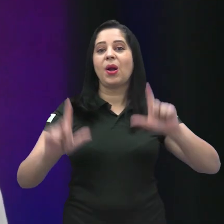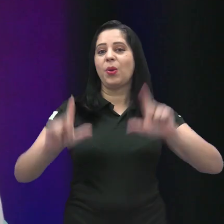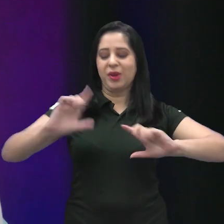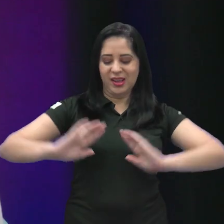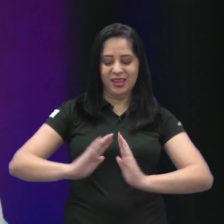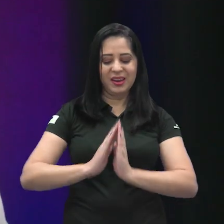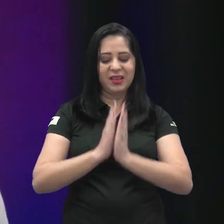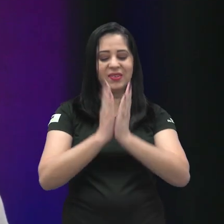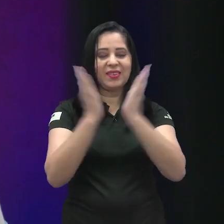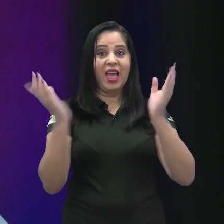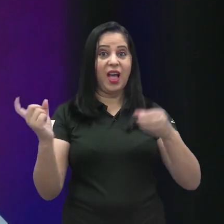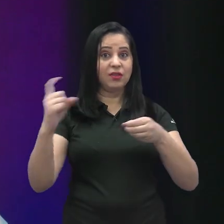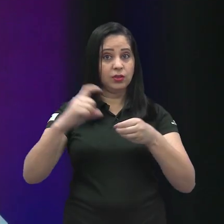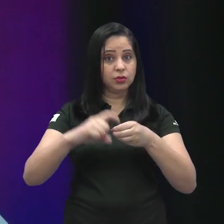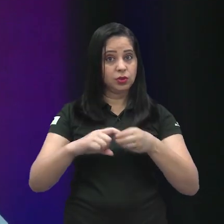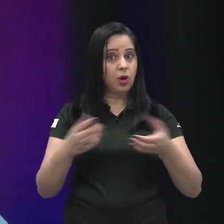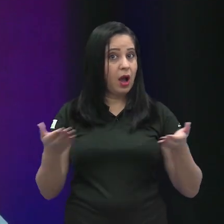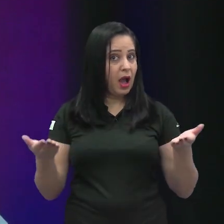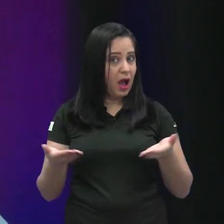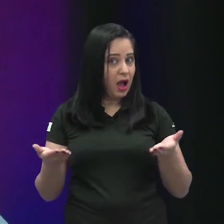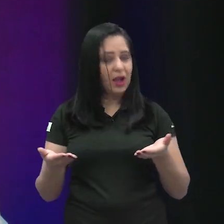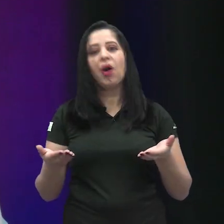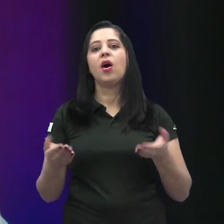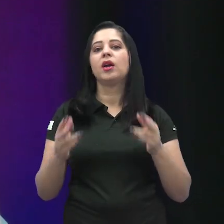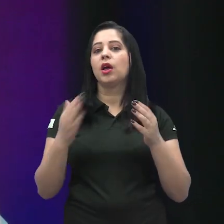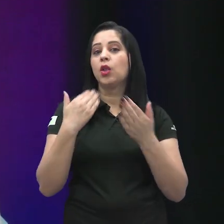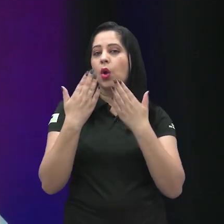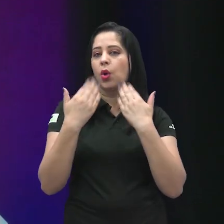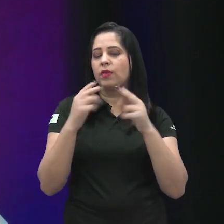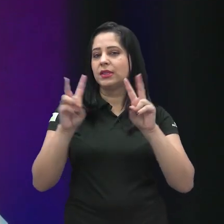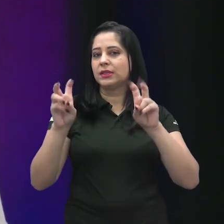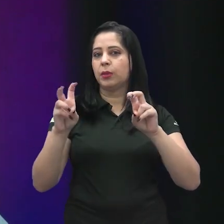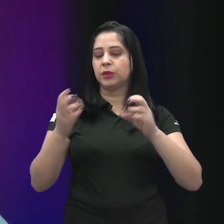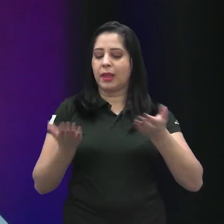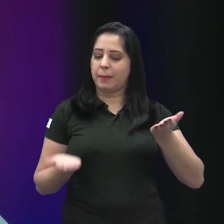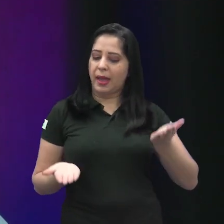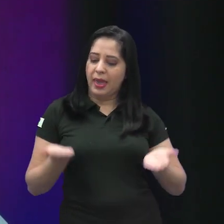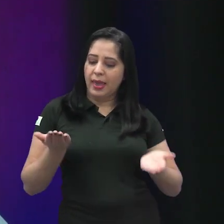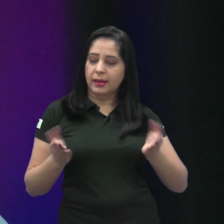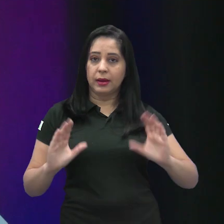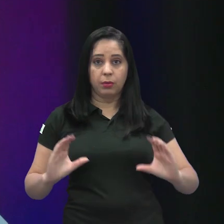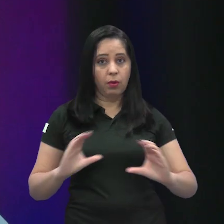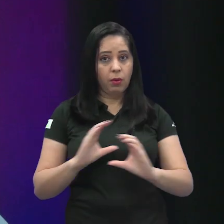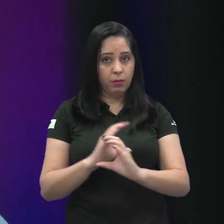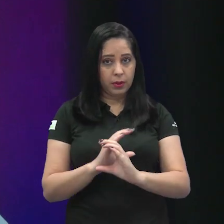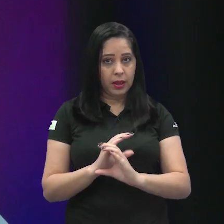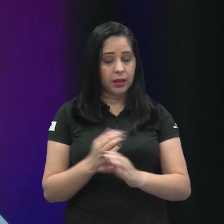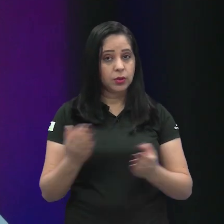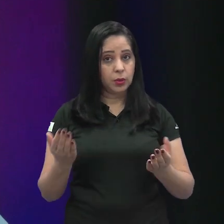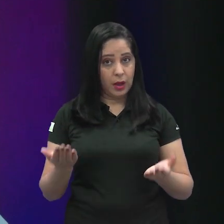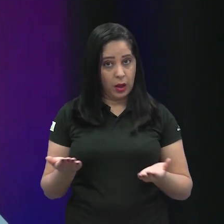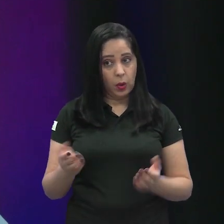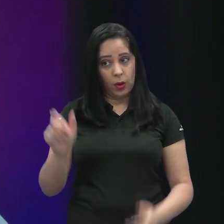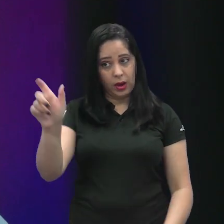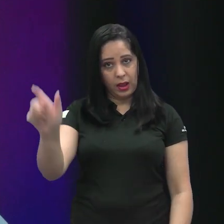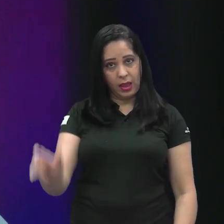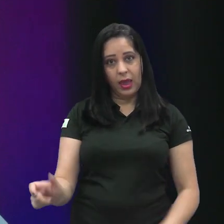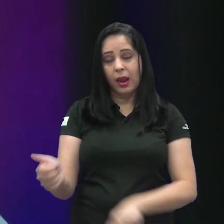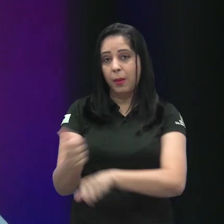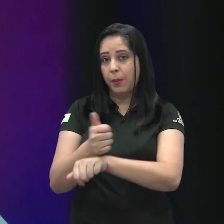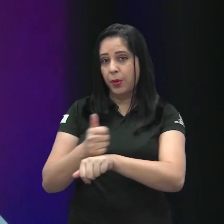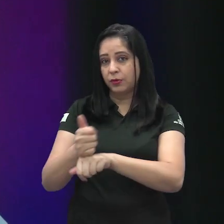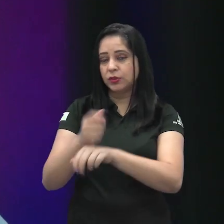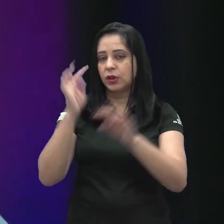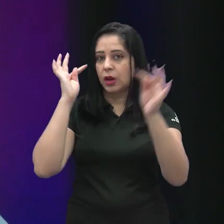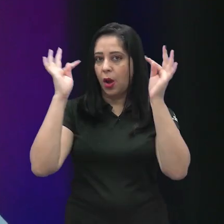De volta com inspiração e por aqui estamos falando sobre equilíbrio integral. E agora recebemos uma especialista em